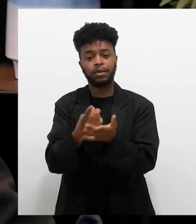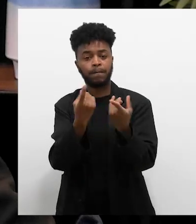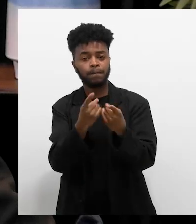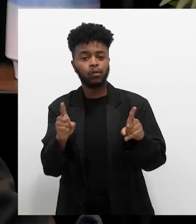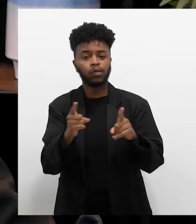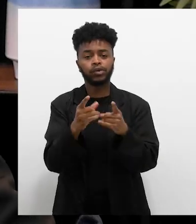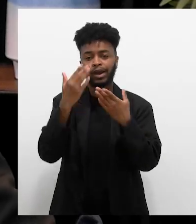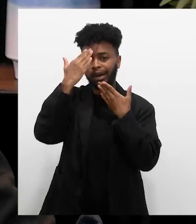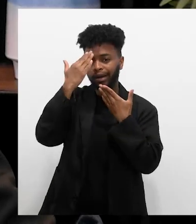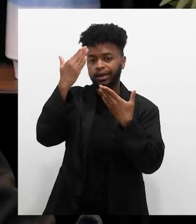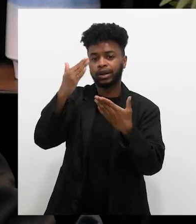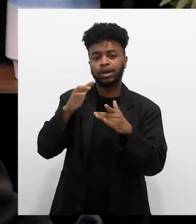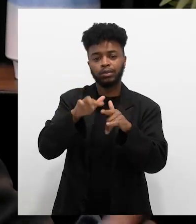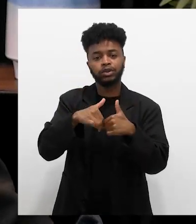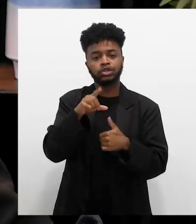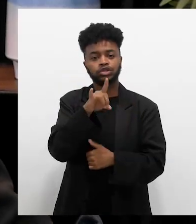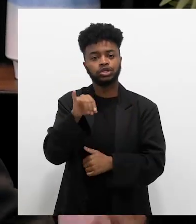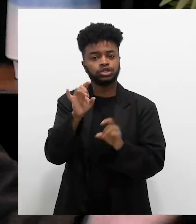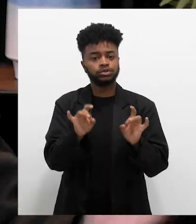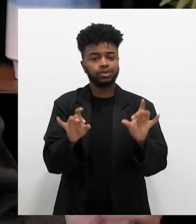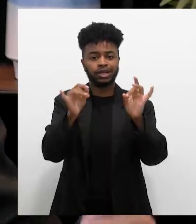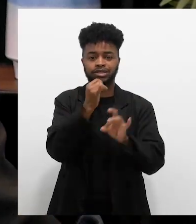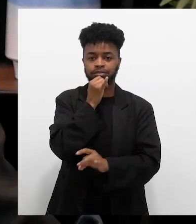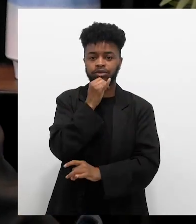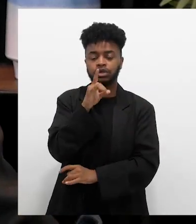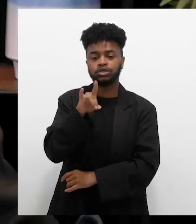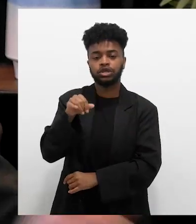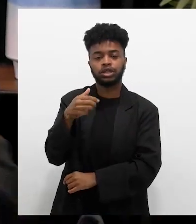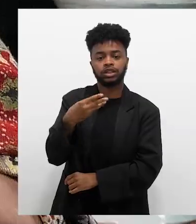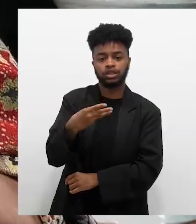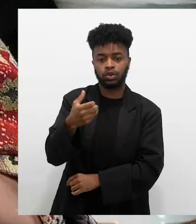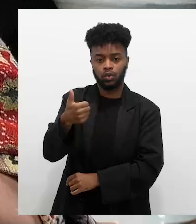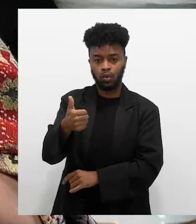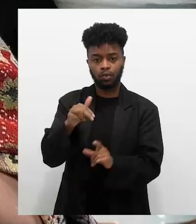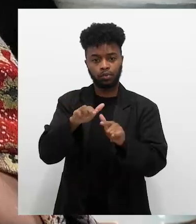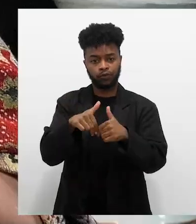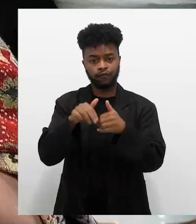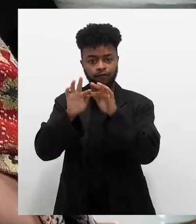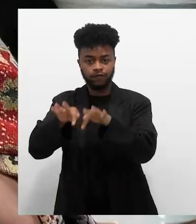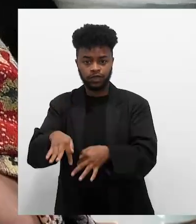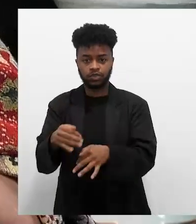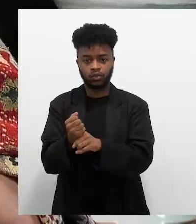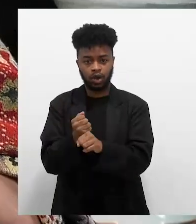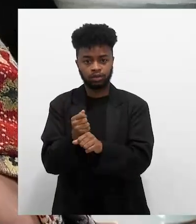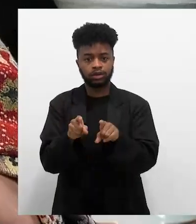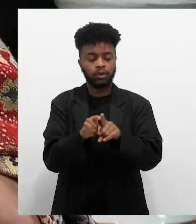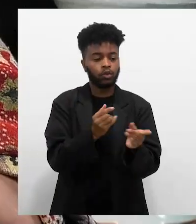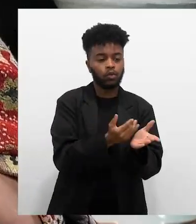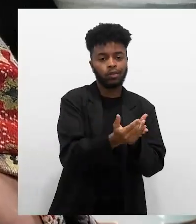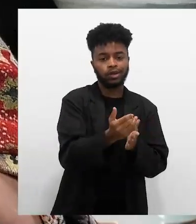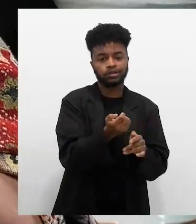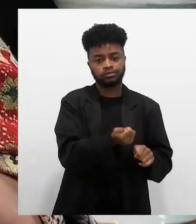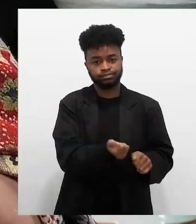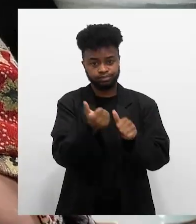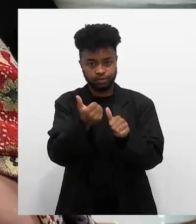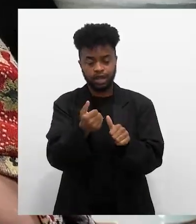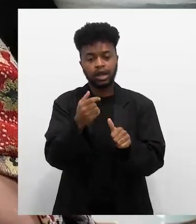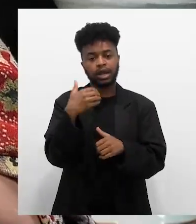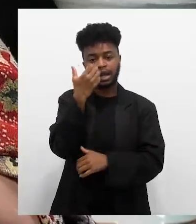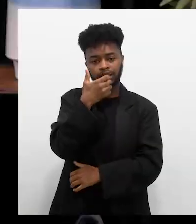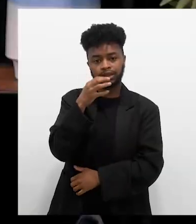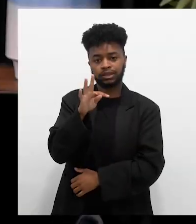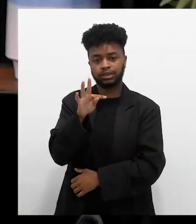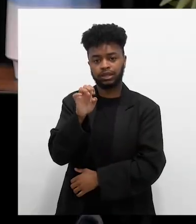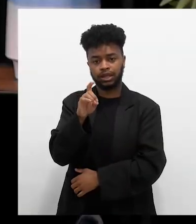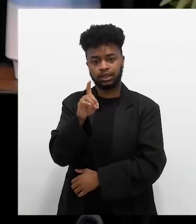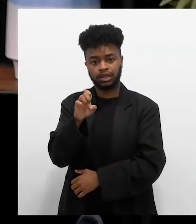nós cantamos em dias especiais. Por exemplo, no dia 31, pelo ano que terminou e pelo ano que vai começar, se canta o Te Deum. né? A